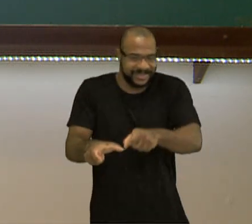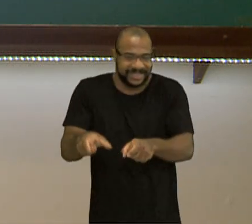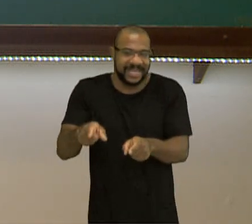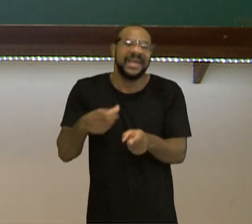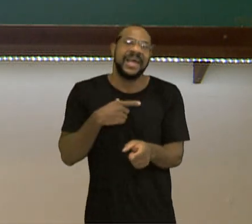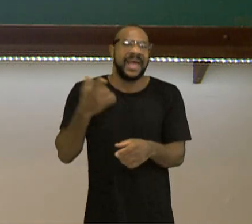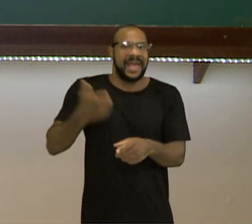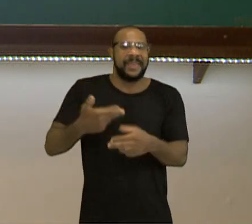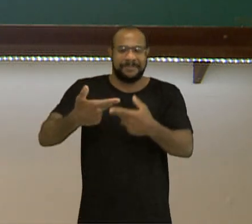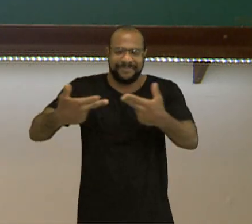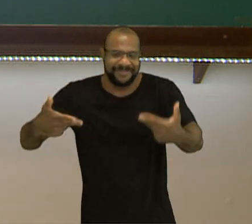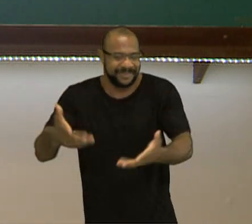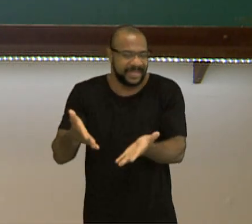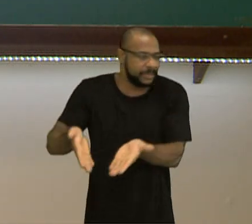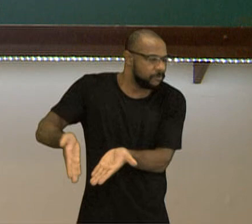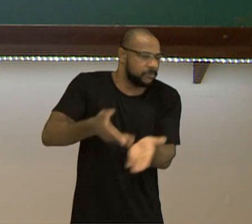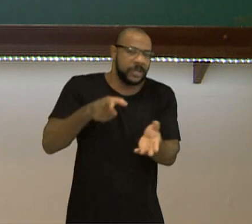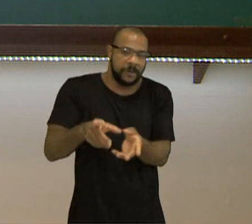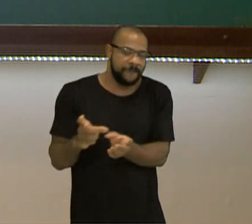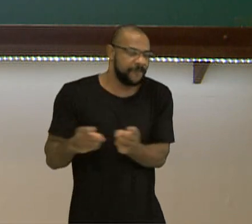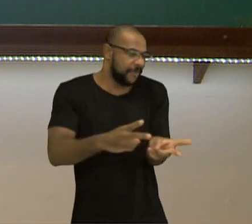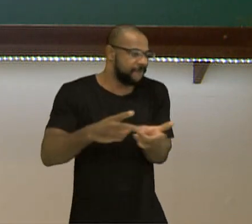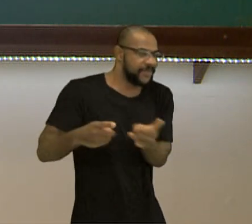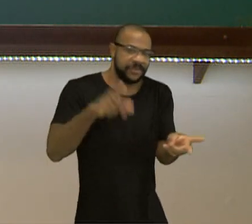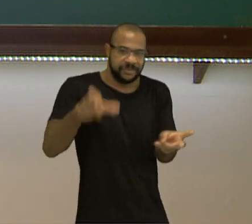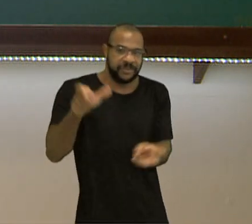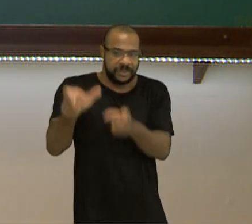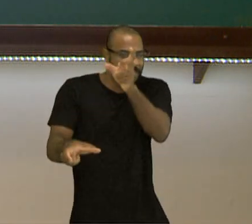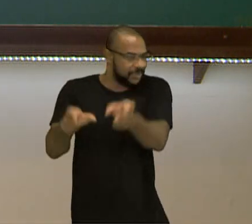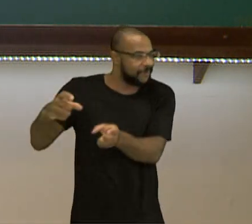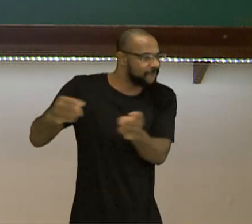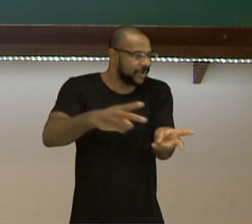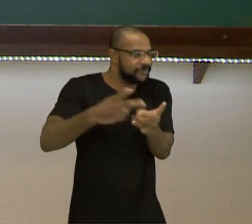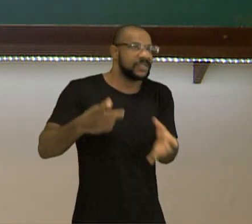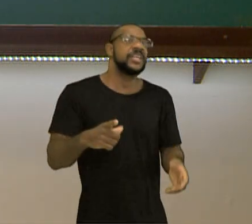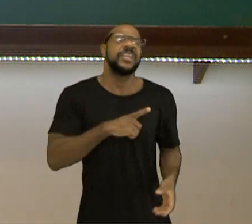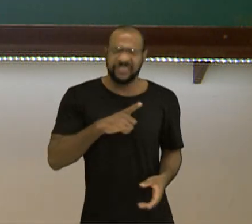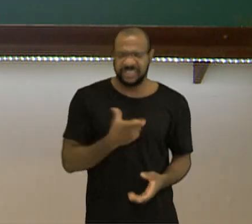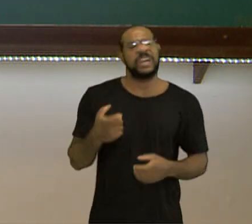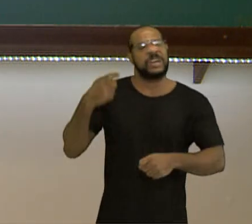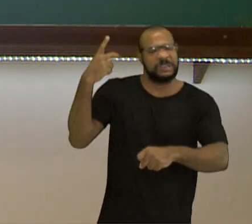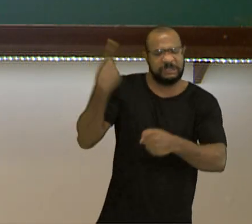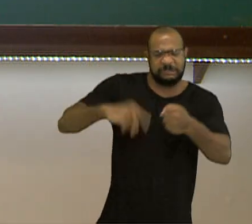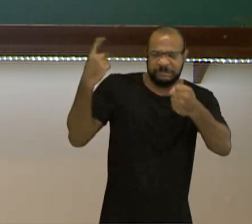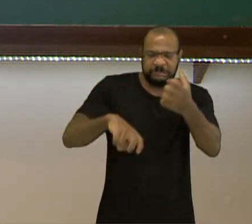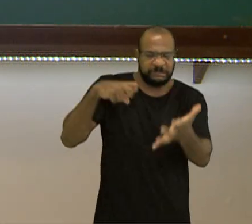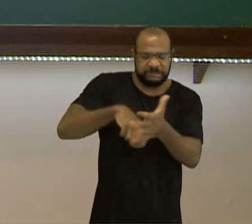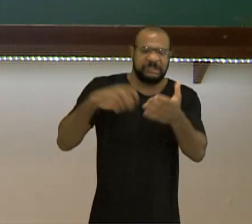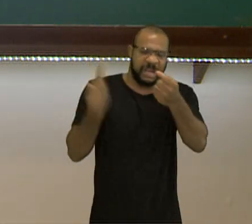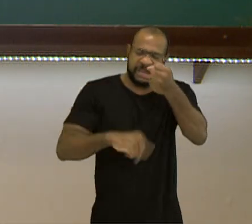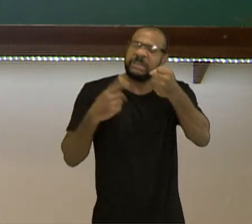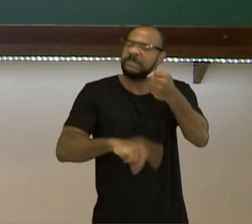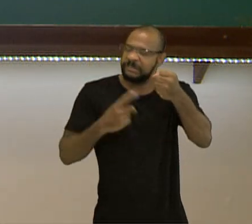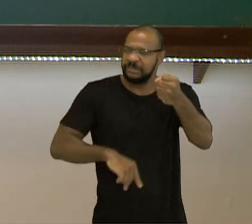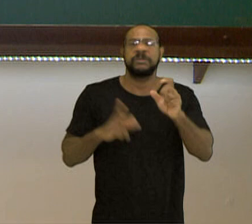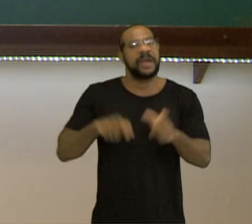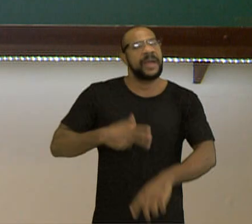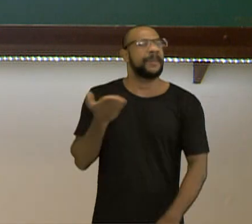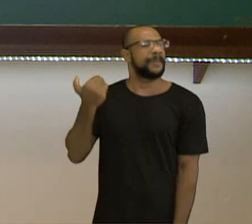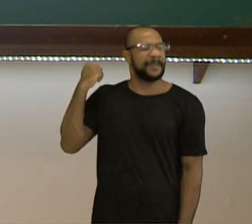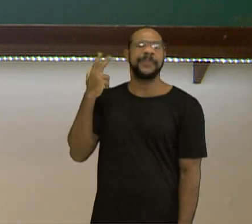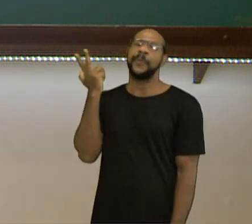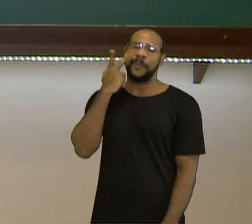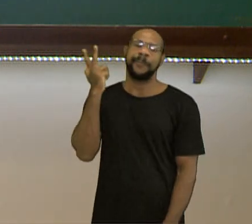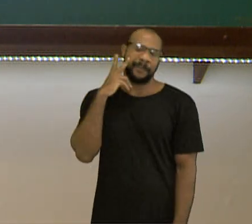eram comercializados. Os castigos físicos, né, os castigos psicológicos eram comuns nessa população de